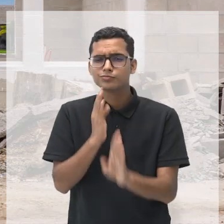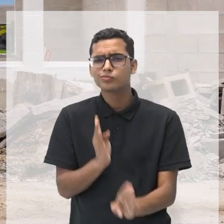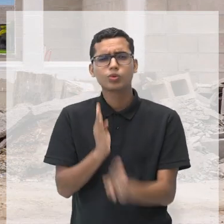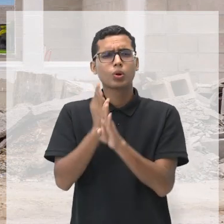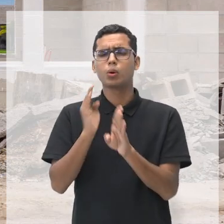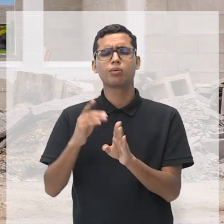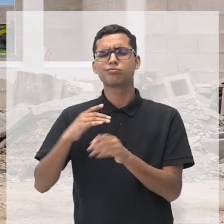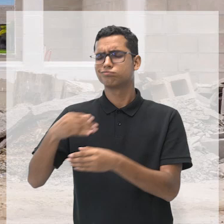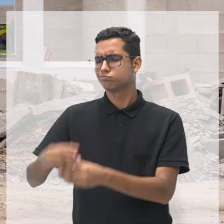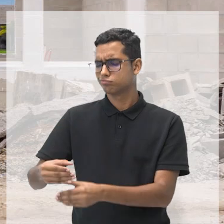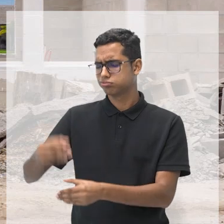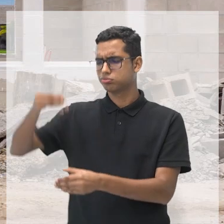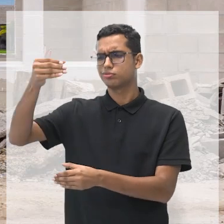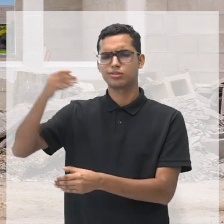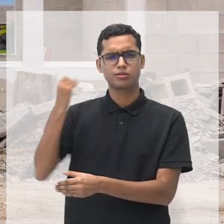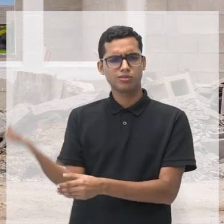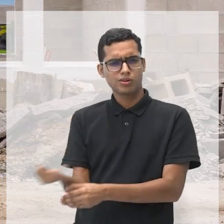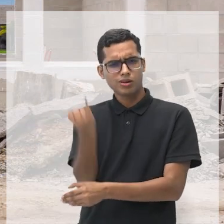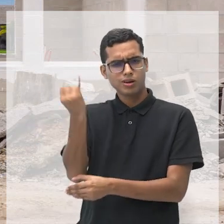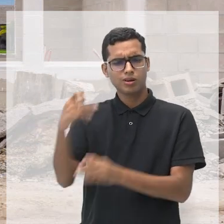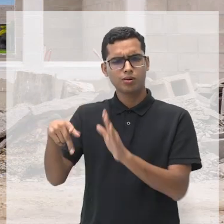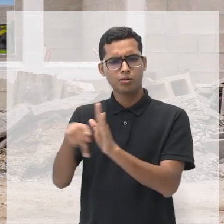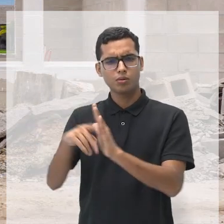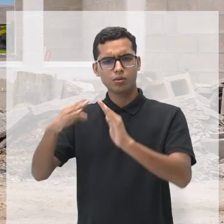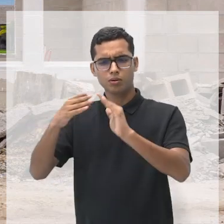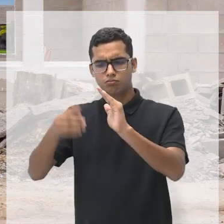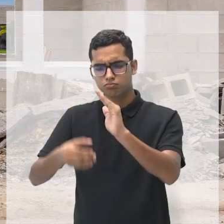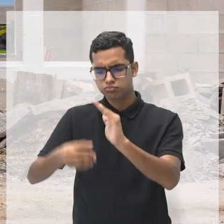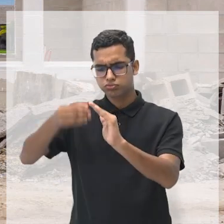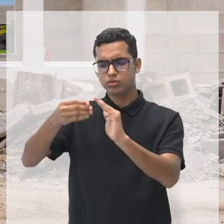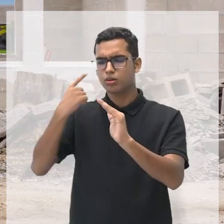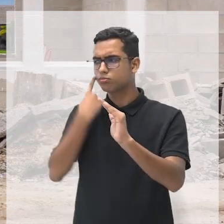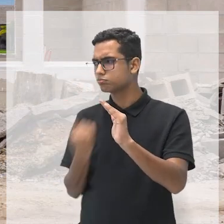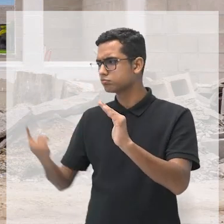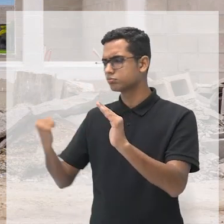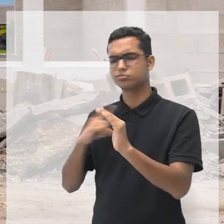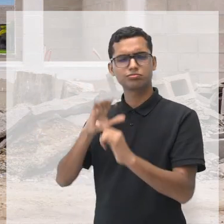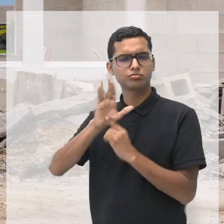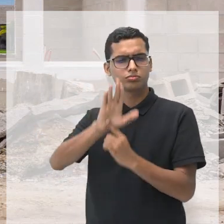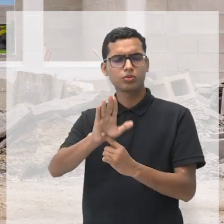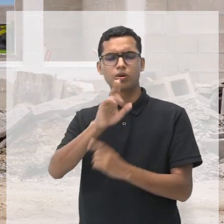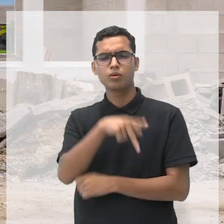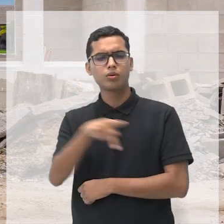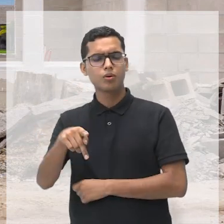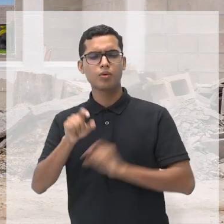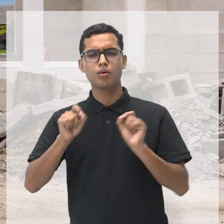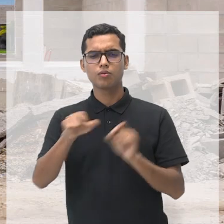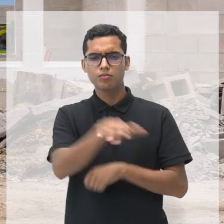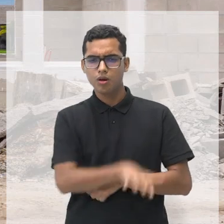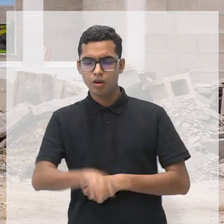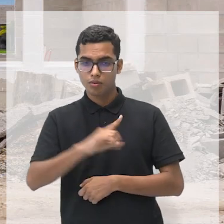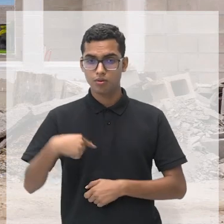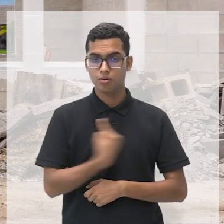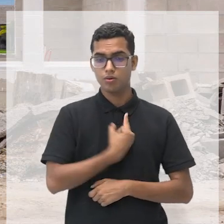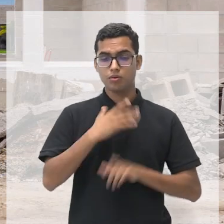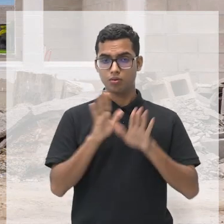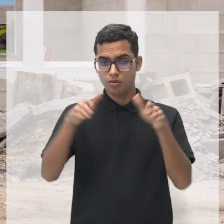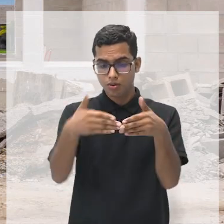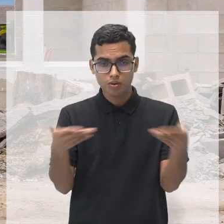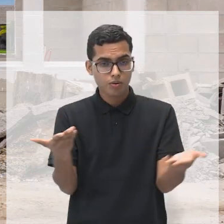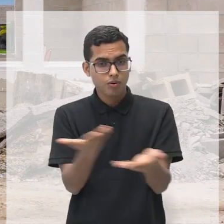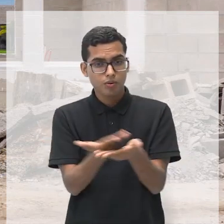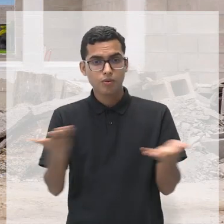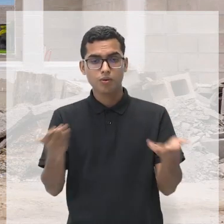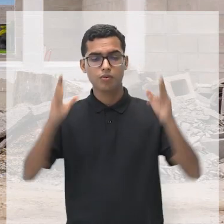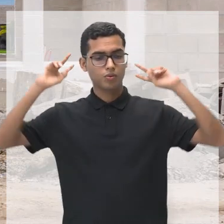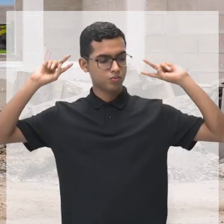estrutura é importante, por que o professor trouxe vocês para este ambiente, né, para a gente aprender, já que o foco da nossa aula é